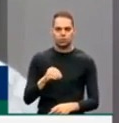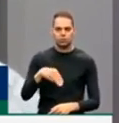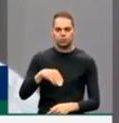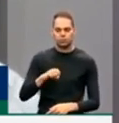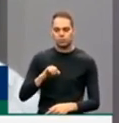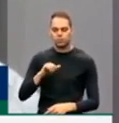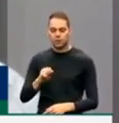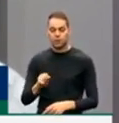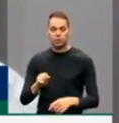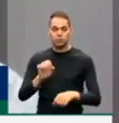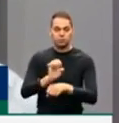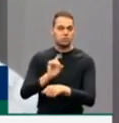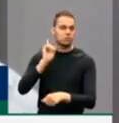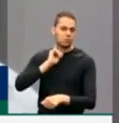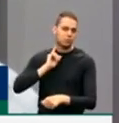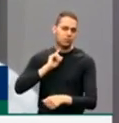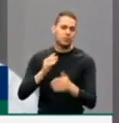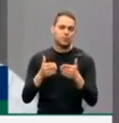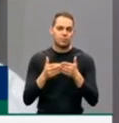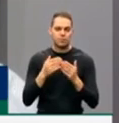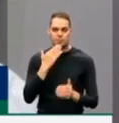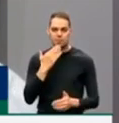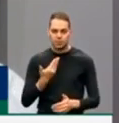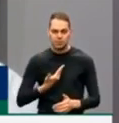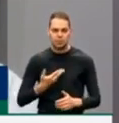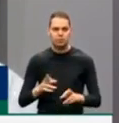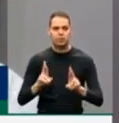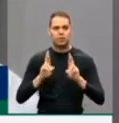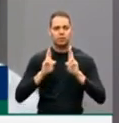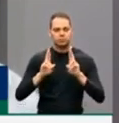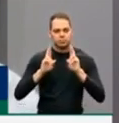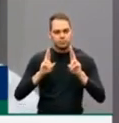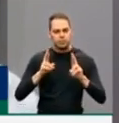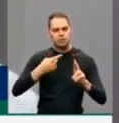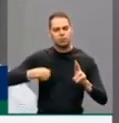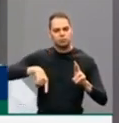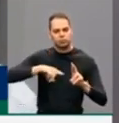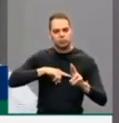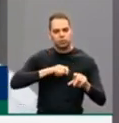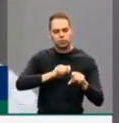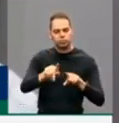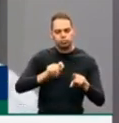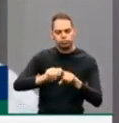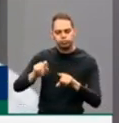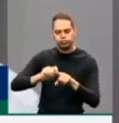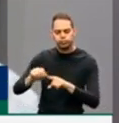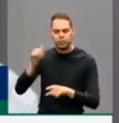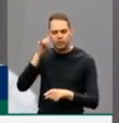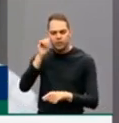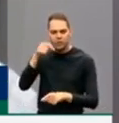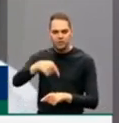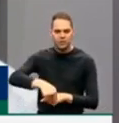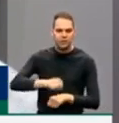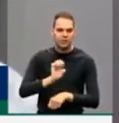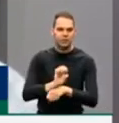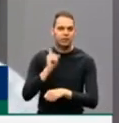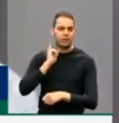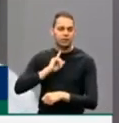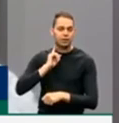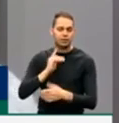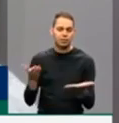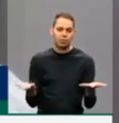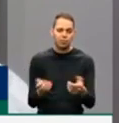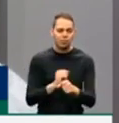obrigado, presidenta. Eu espero ansioso que a gente consiga evitar esse massacre no dia de hoje aqui em Minas Gerais, em